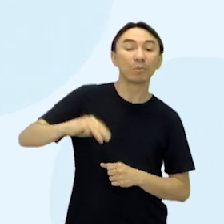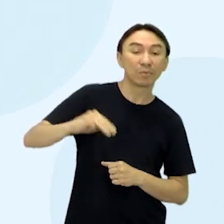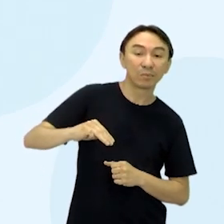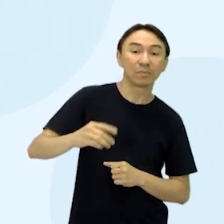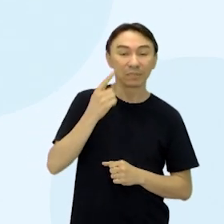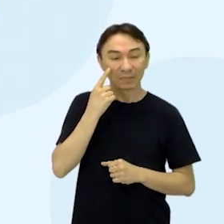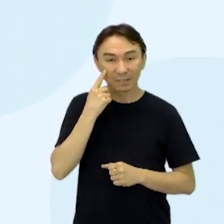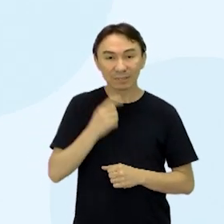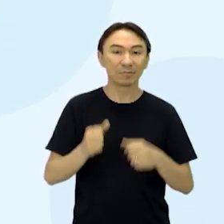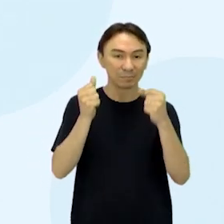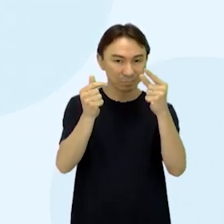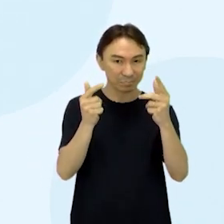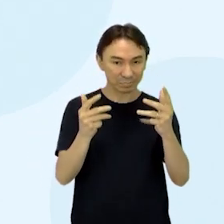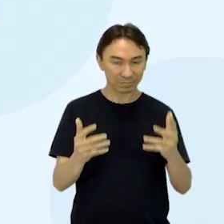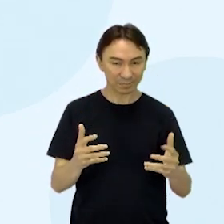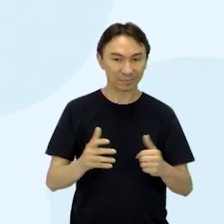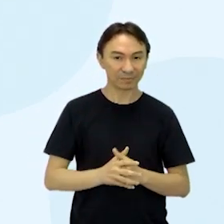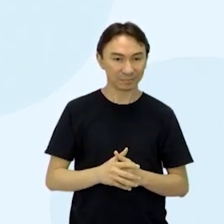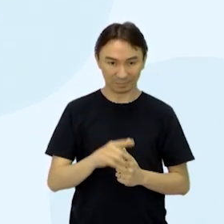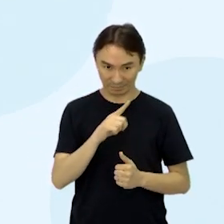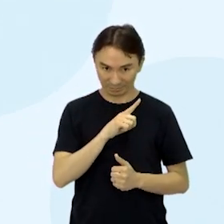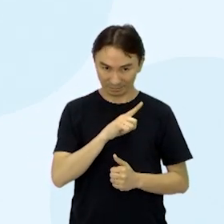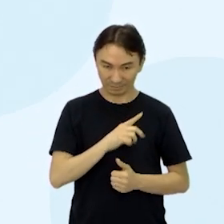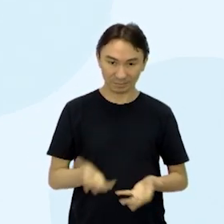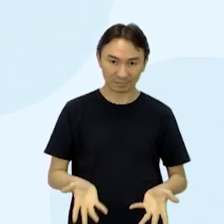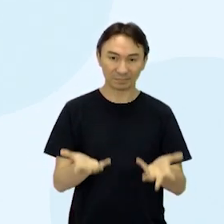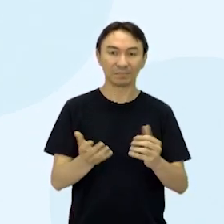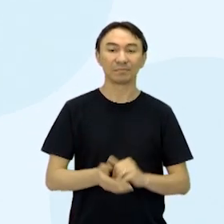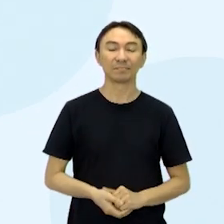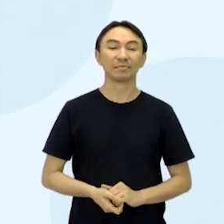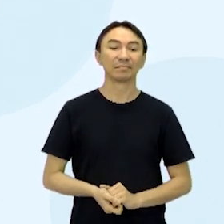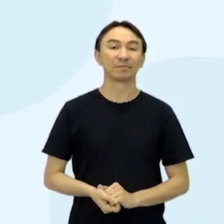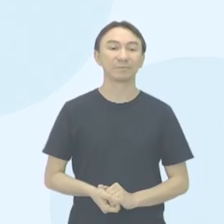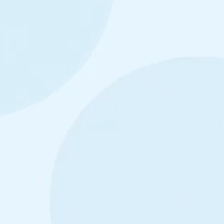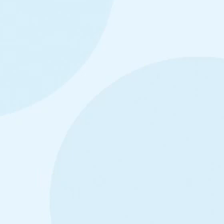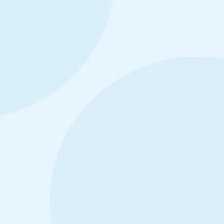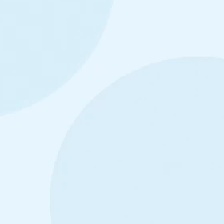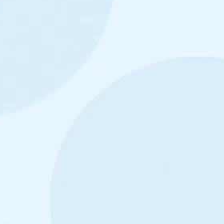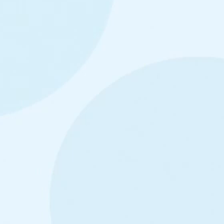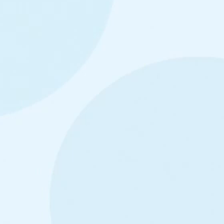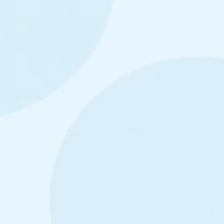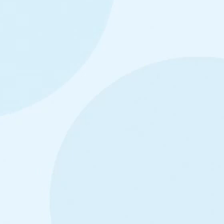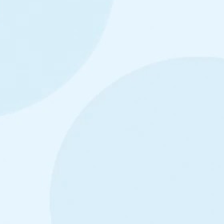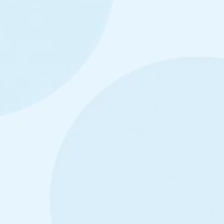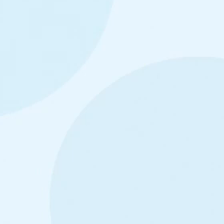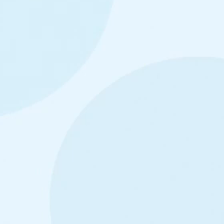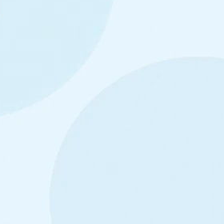aí qual que é a alternativa que vocês consideram correta. Já voltamos.